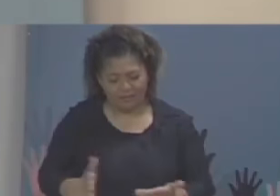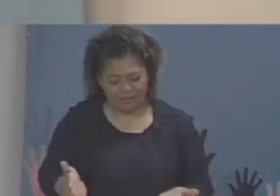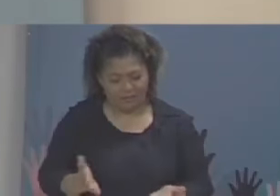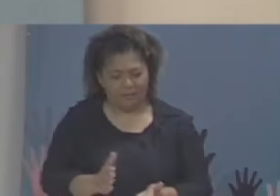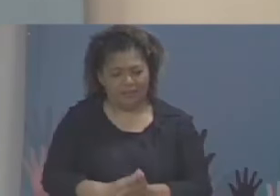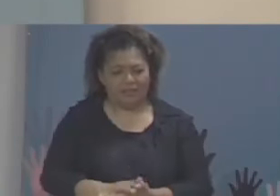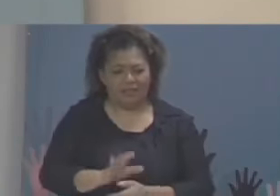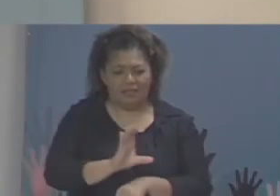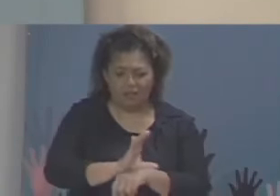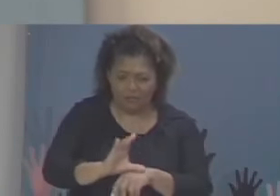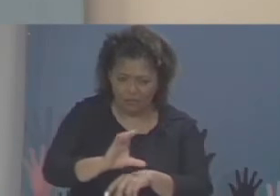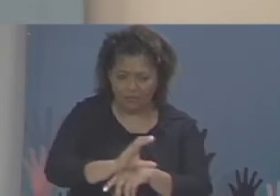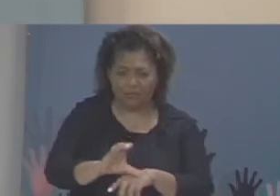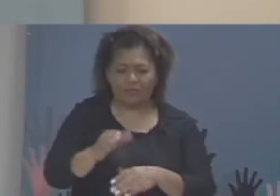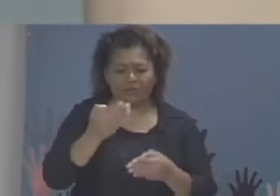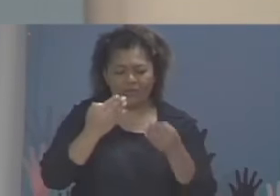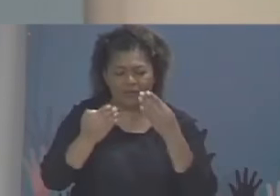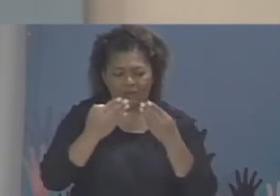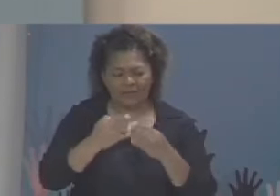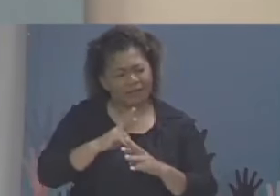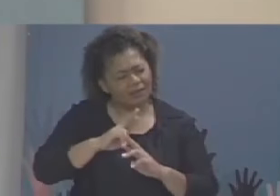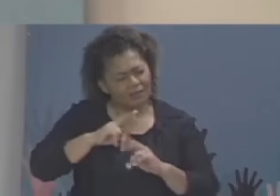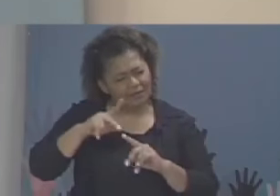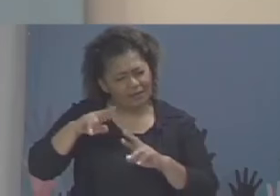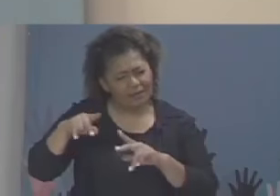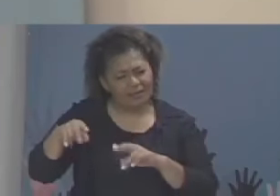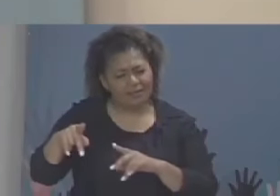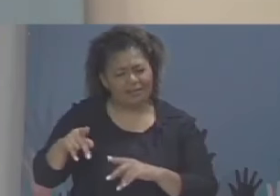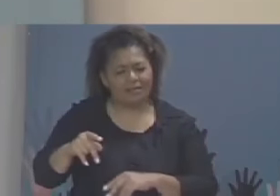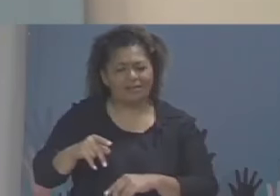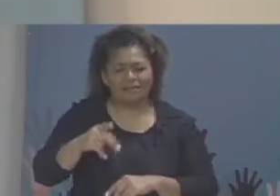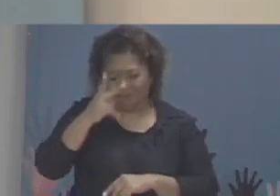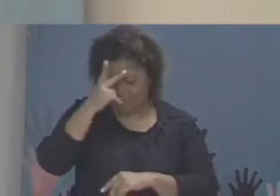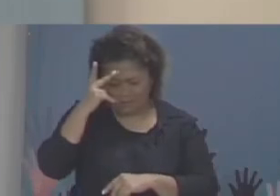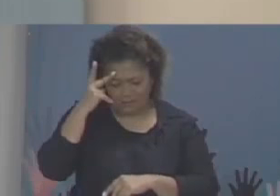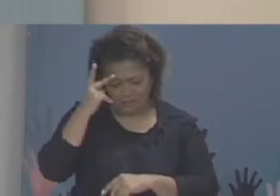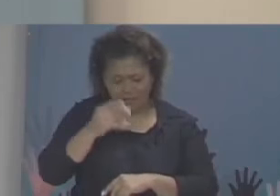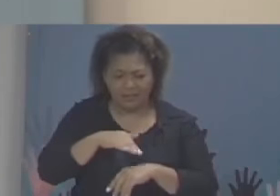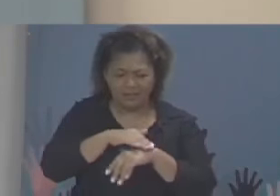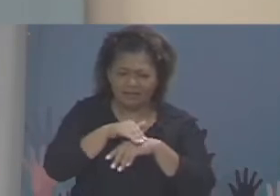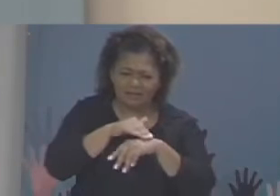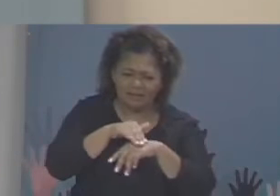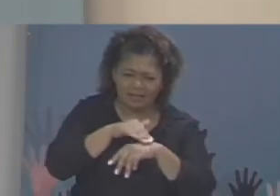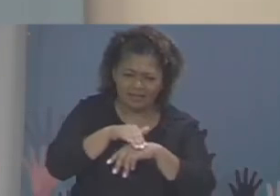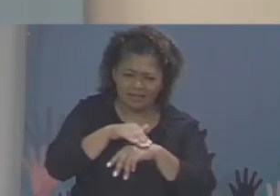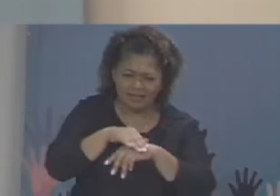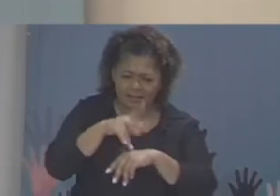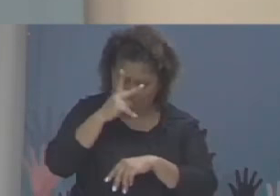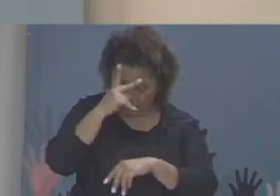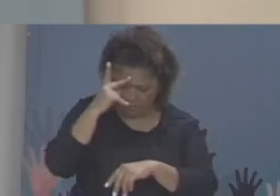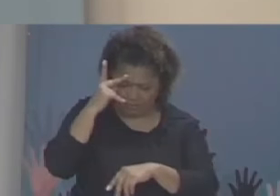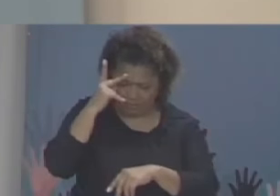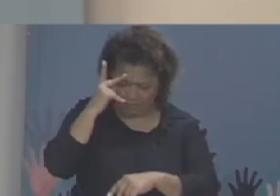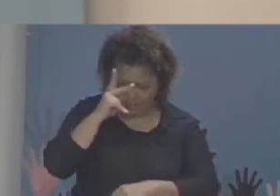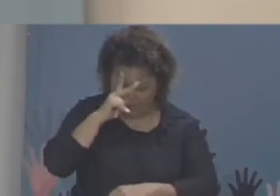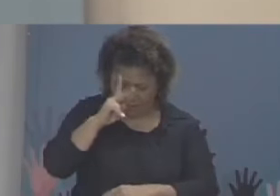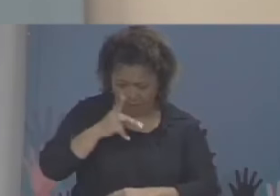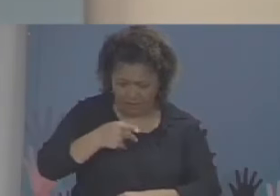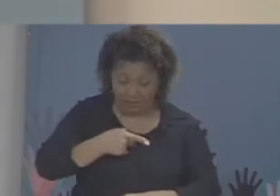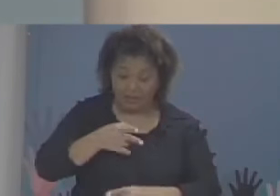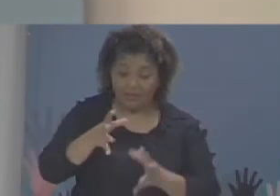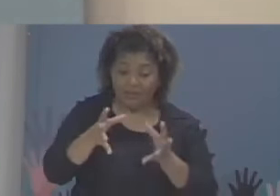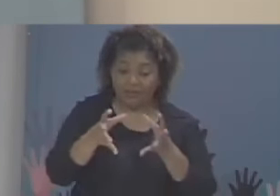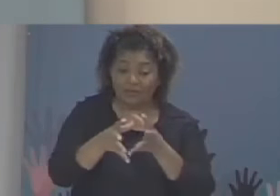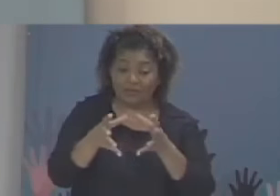de psicologia, então eu pego um montão de pessoas. Pô, você está falando com um camarada e com uma chapa formada por pessoas